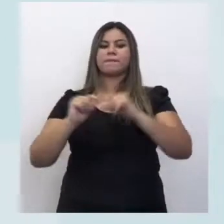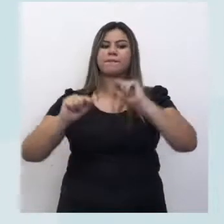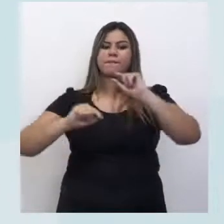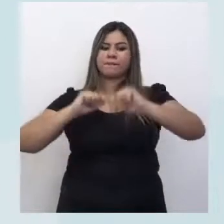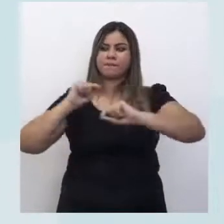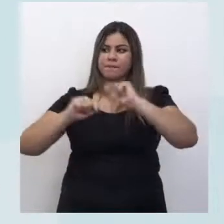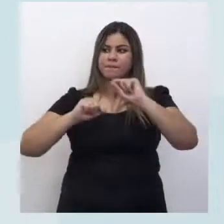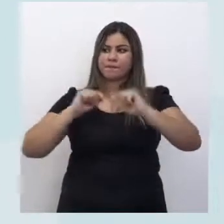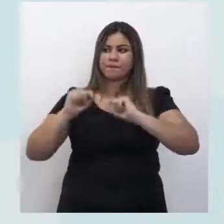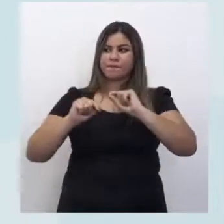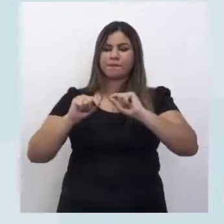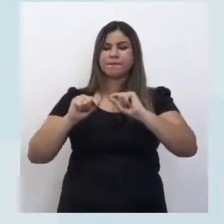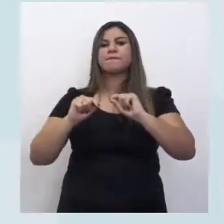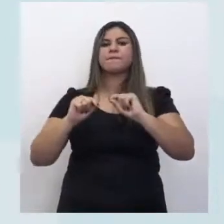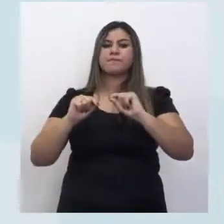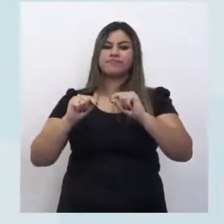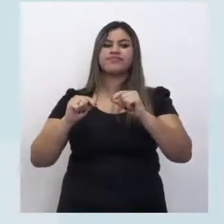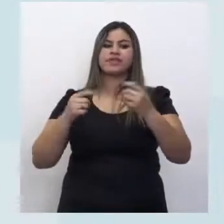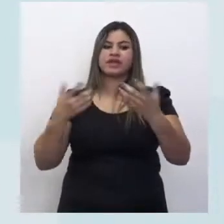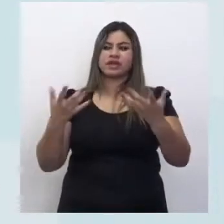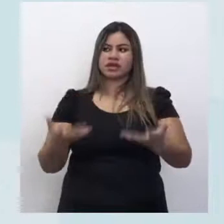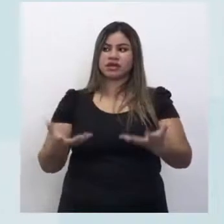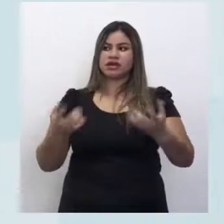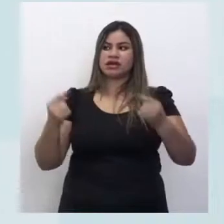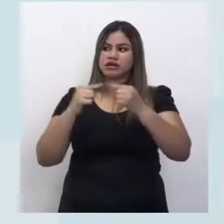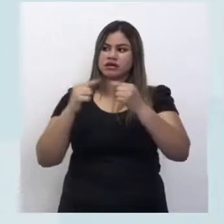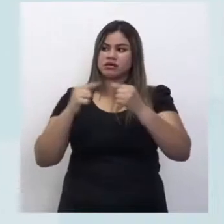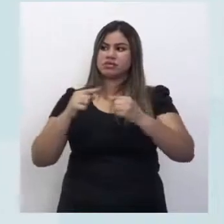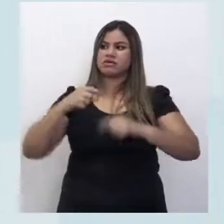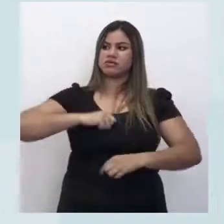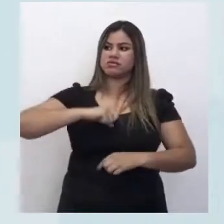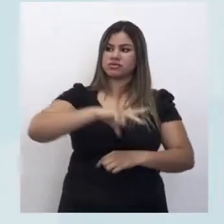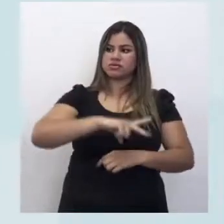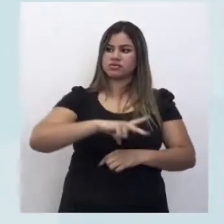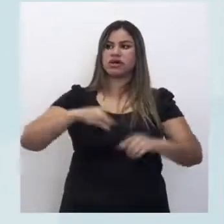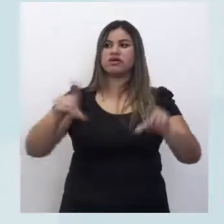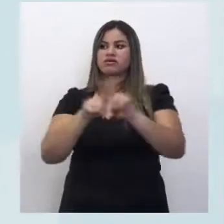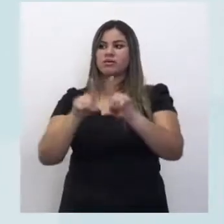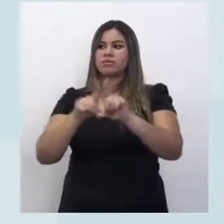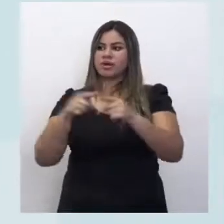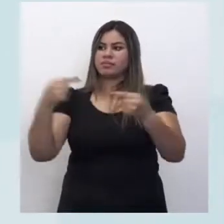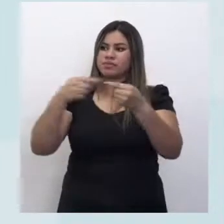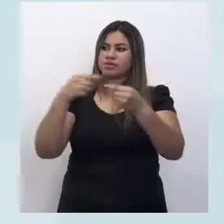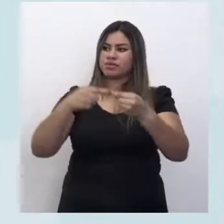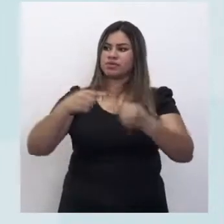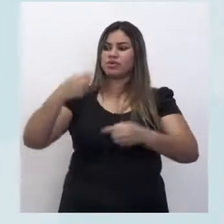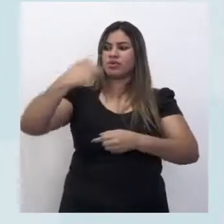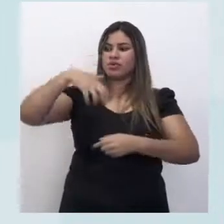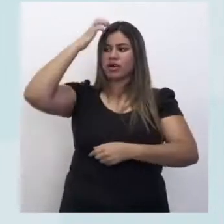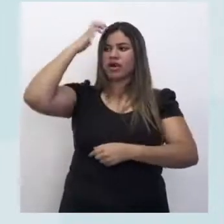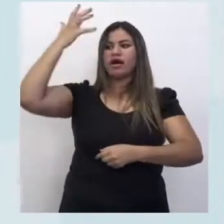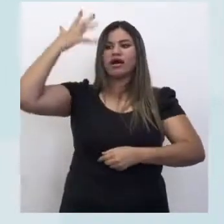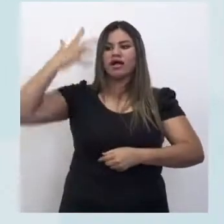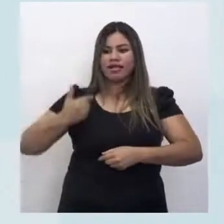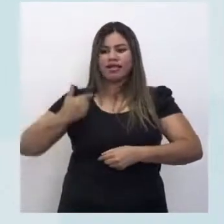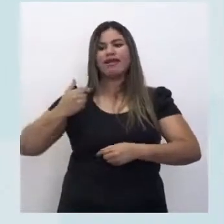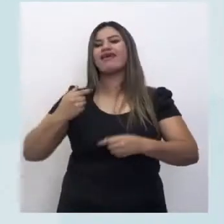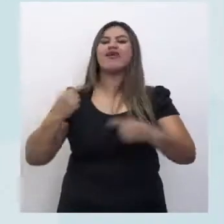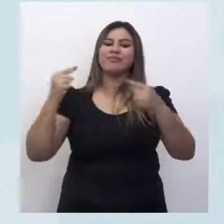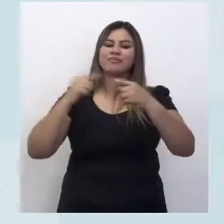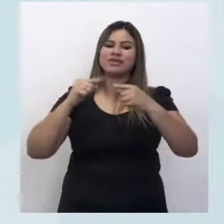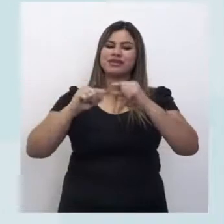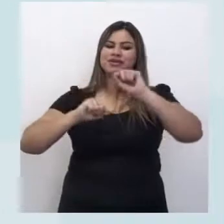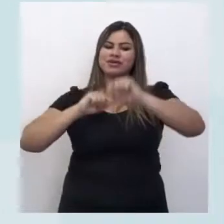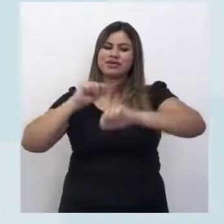condado portucalense, é o que vai dar origem ao país Portugal, rompendo com o reino de Leão e Castela. Entre os